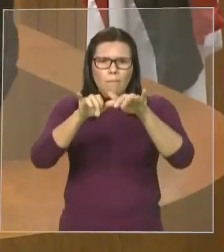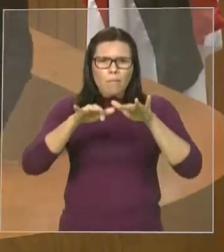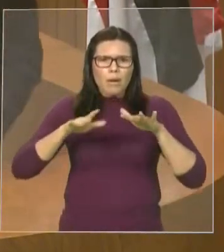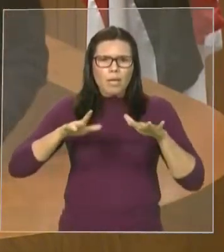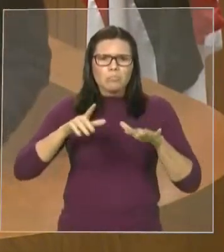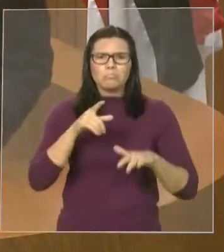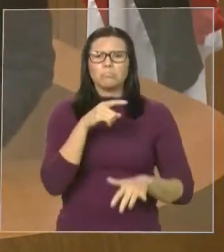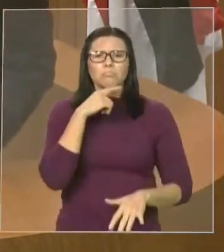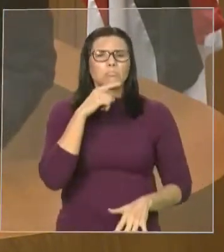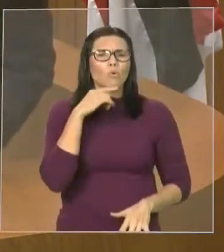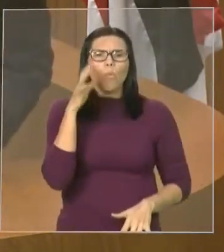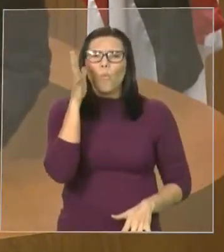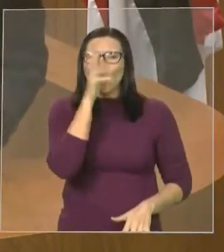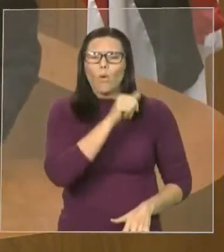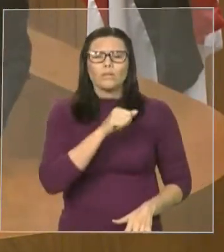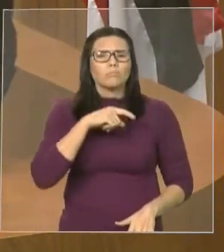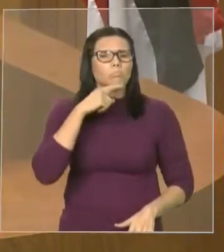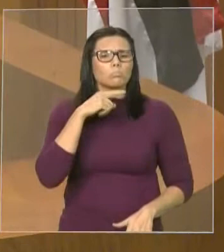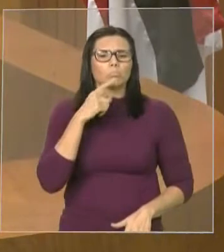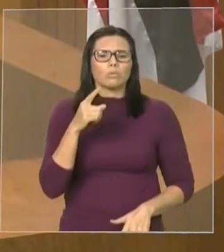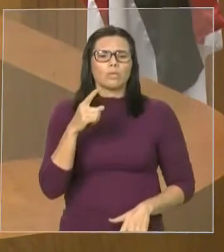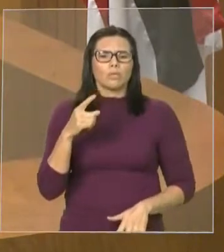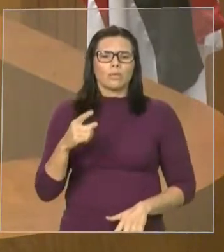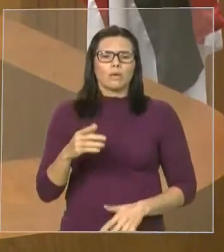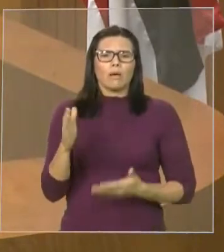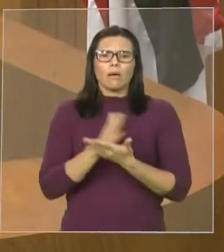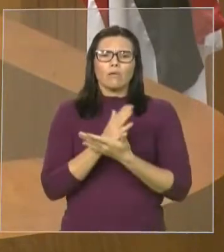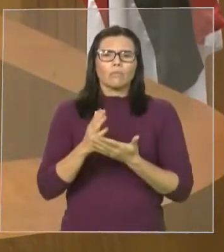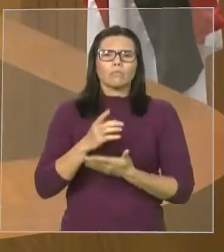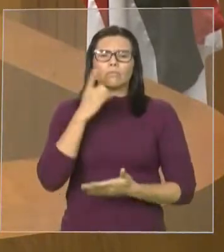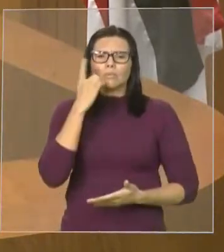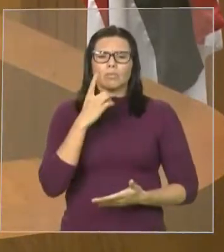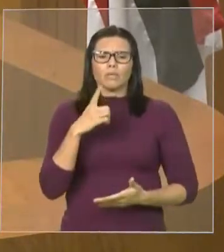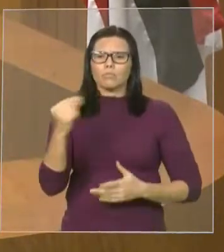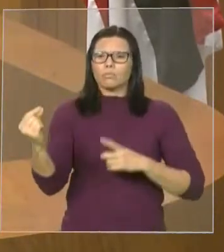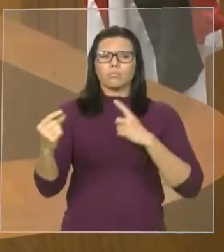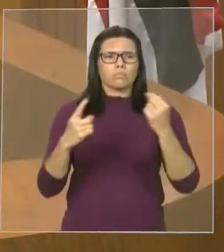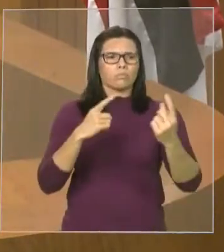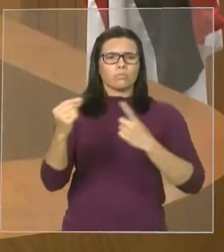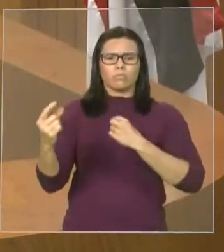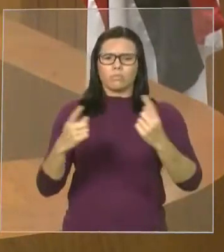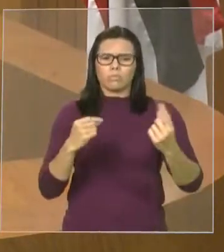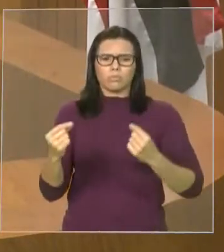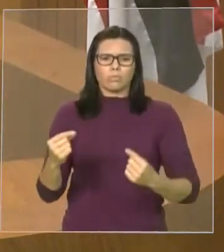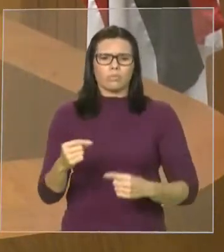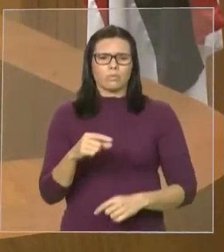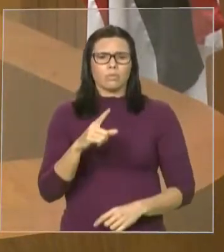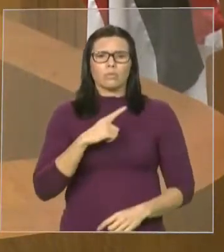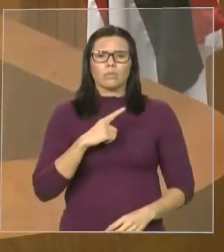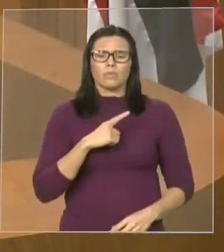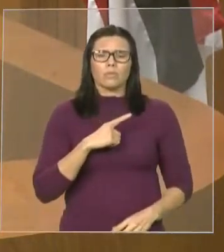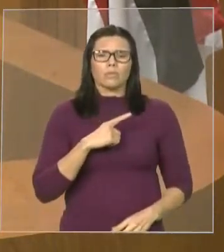estavam aqui votando ainda agora, senhor presidente, não tem mais ninguém. Tirando 2 deputados.